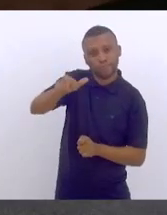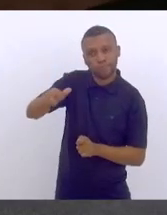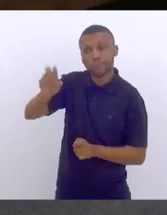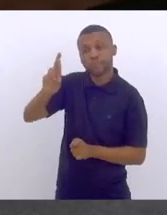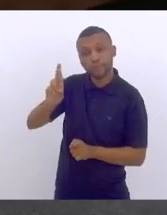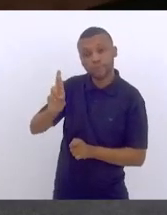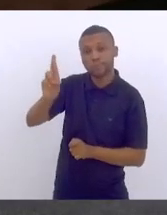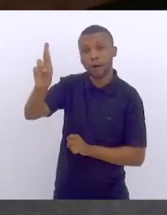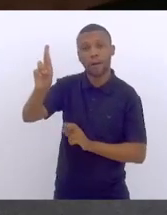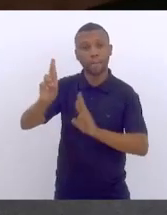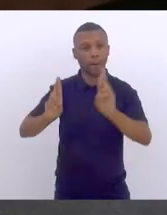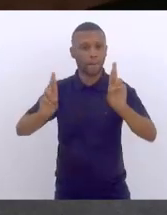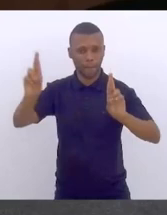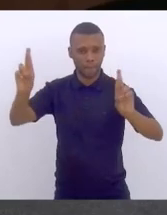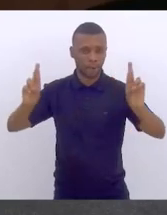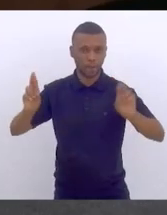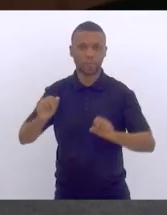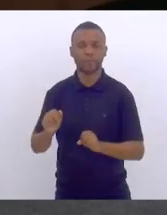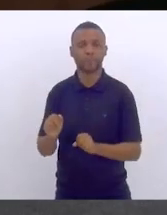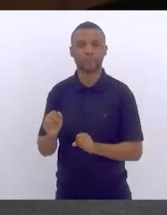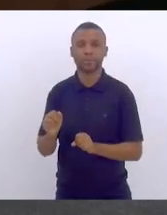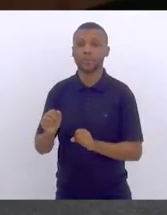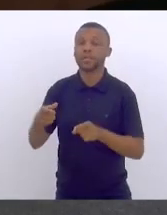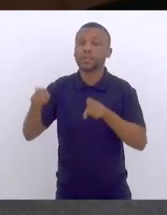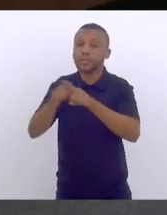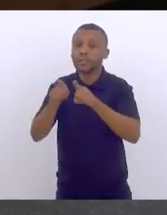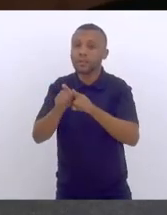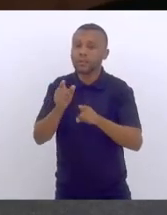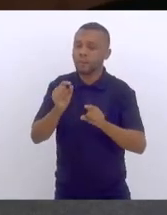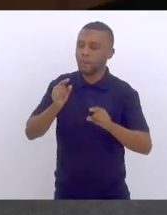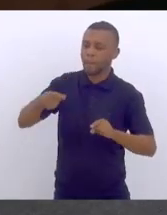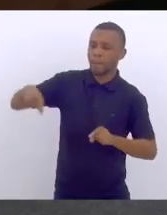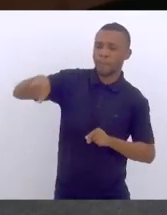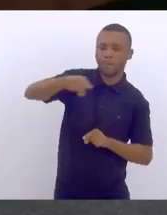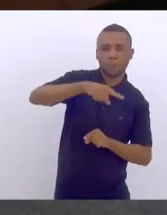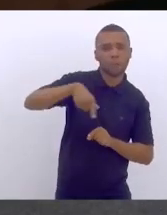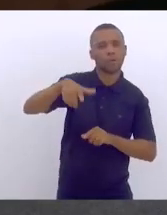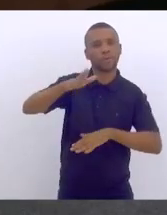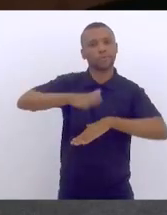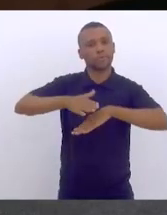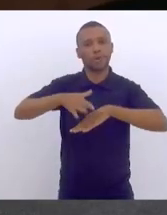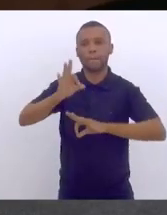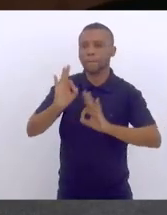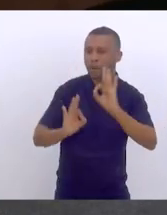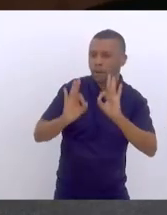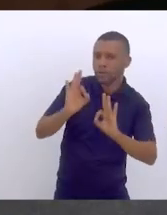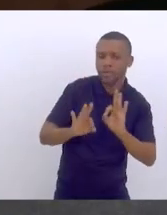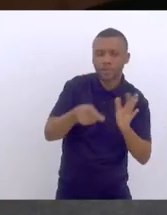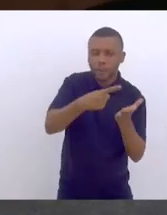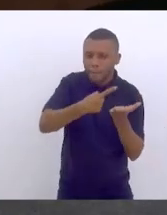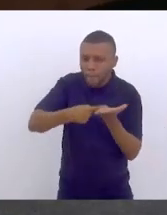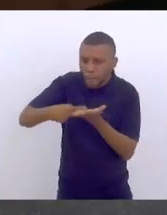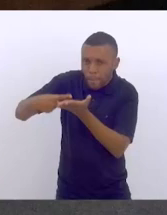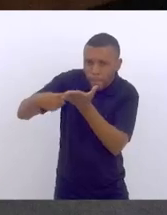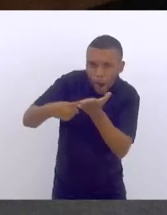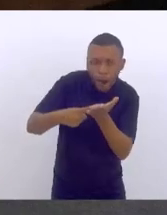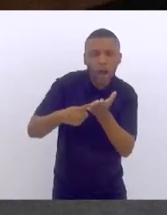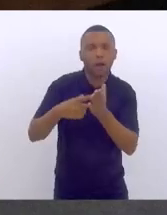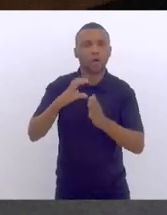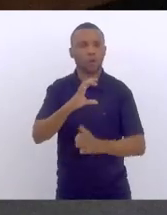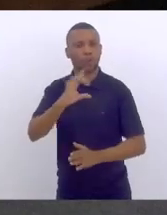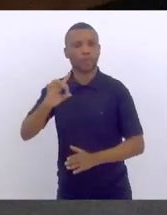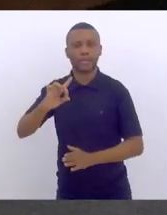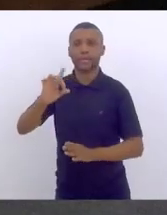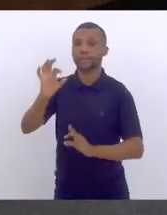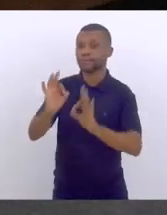dirigentes, bem como daqueles que, de qualquer forma, promovem, organizam, coordenam ou participam